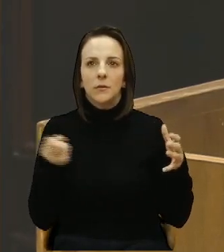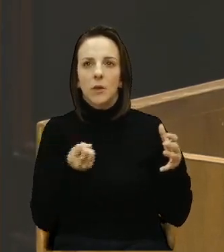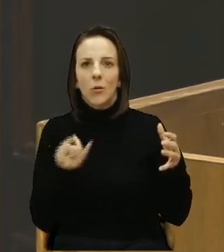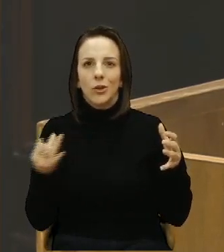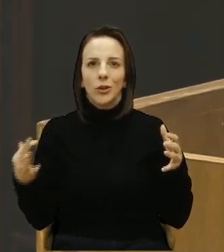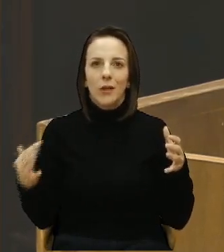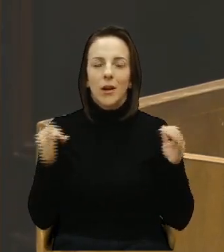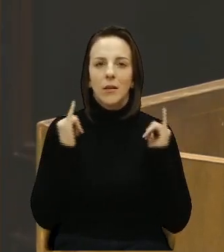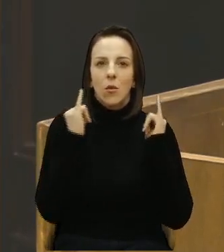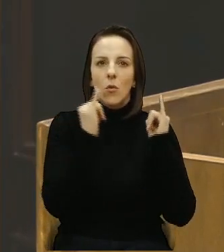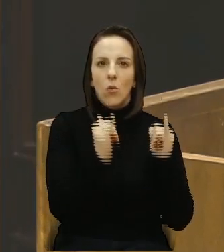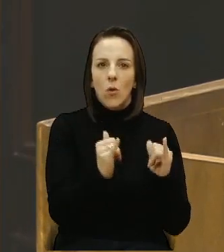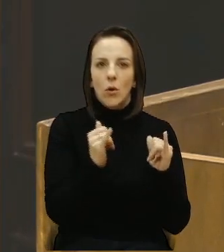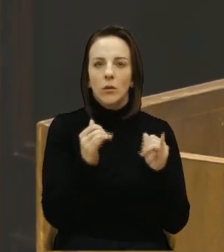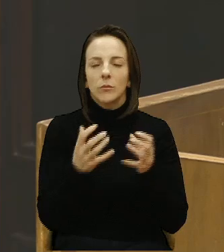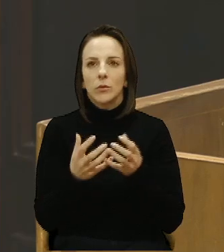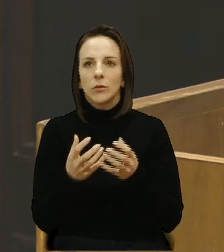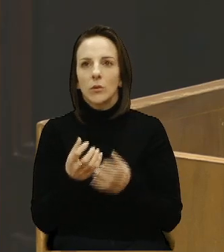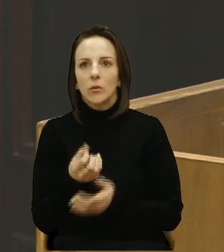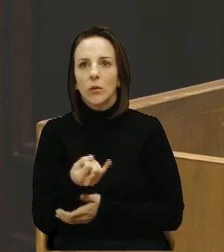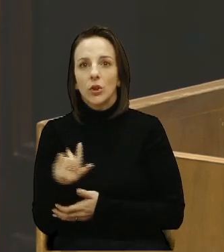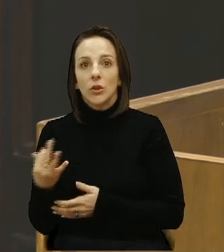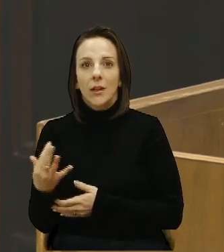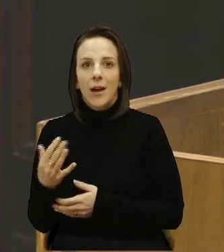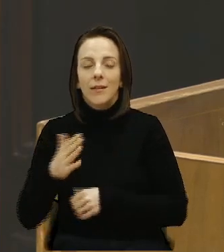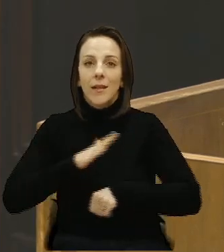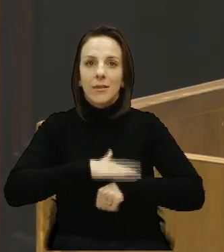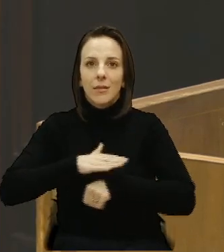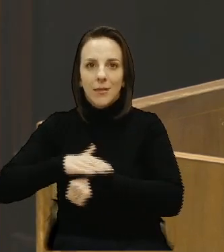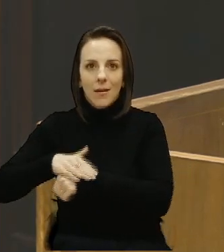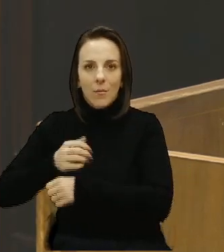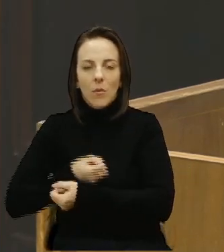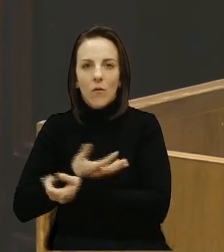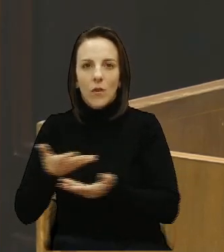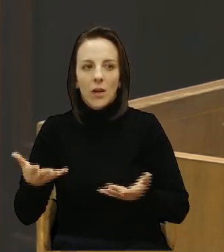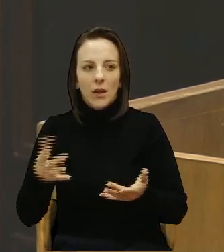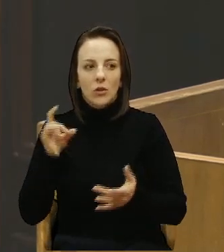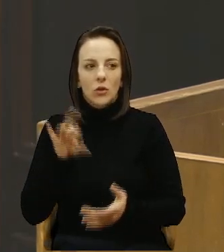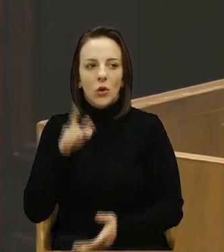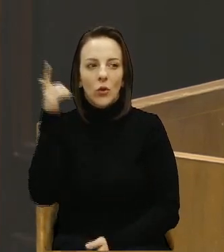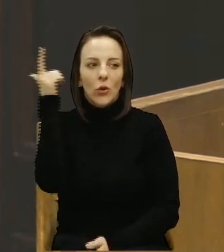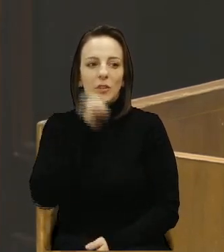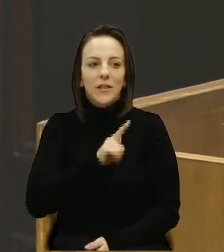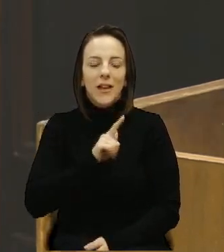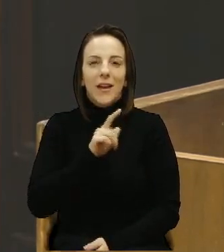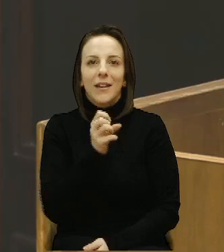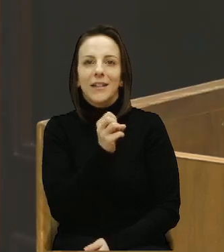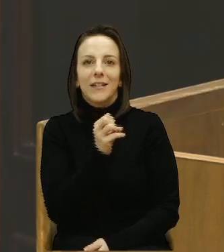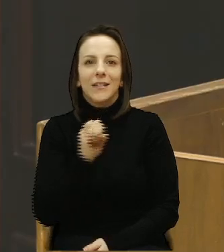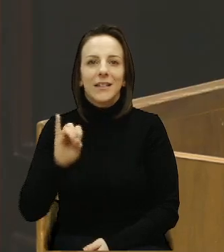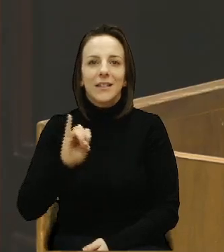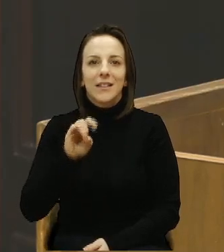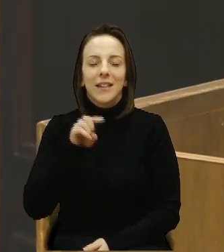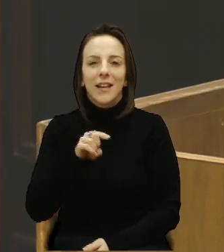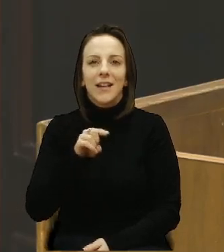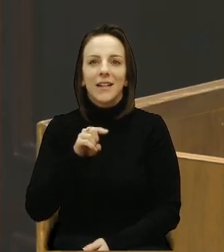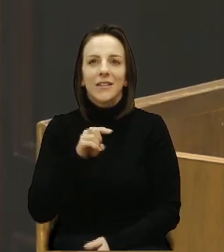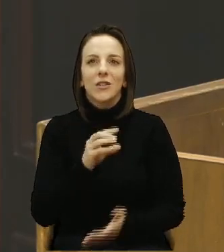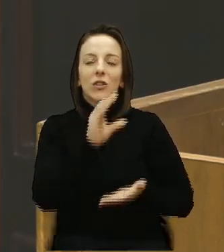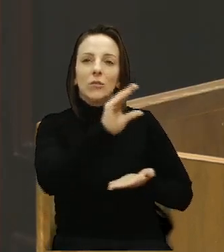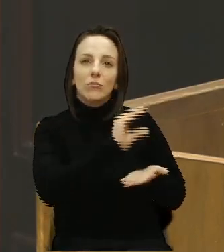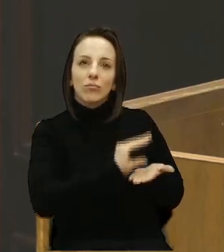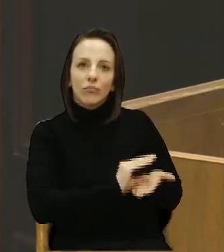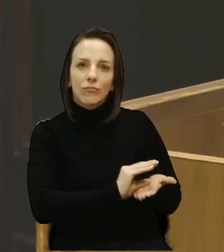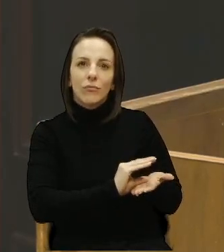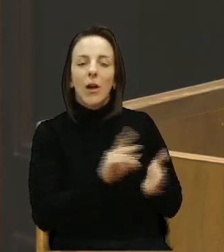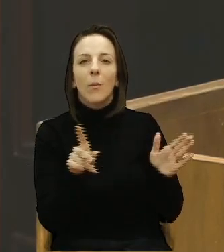horários, ela só pode acontecer com recursos oriundos da tarifa. Ou seja,